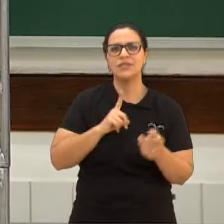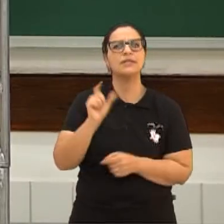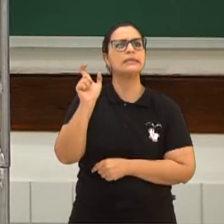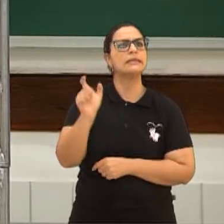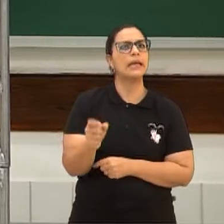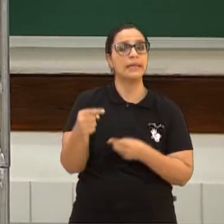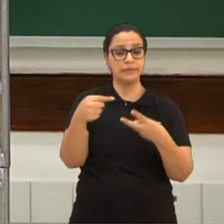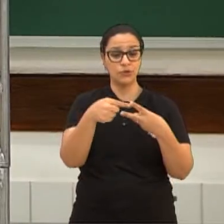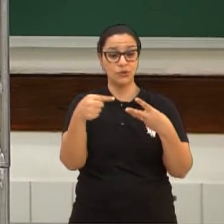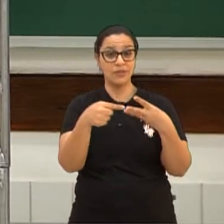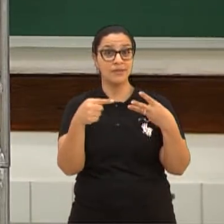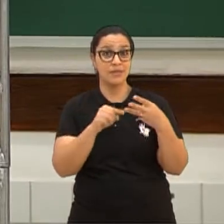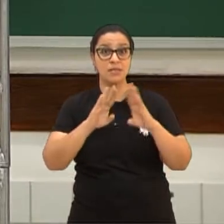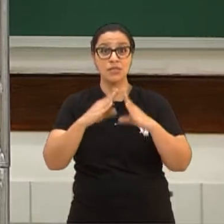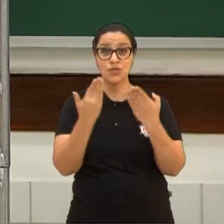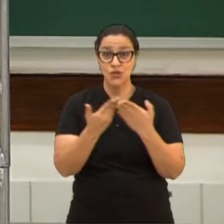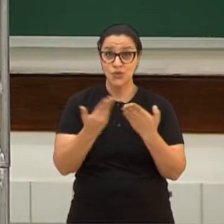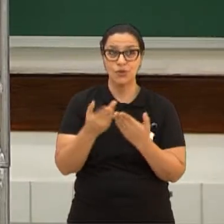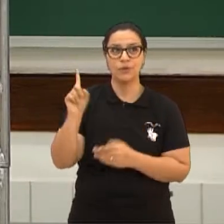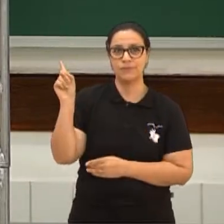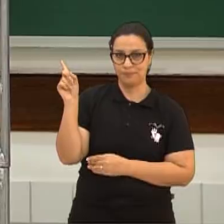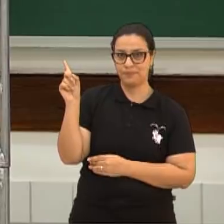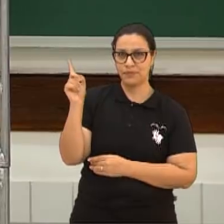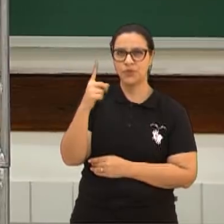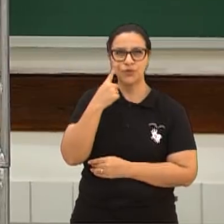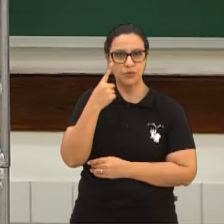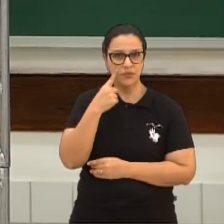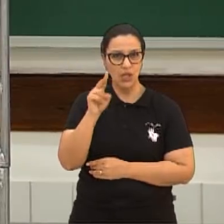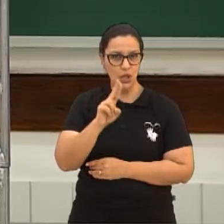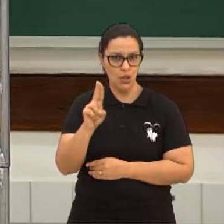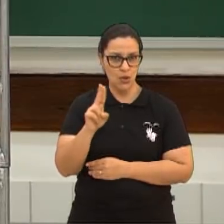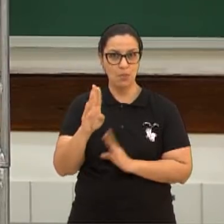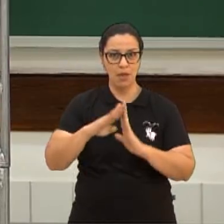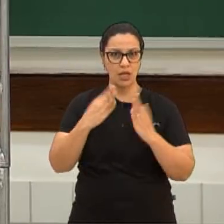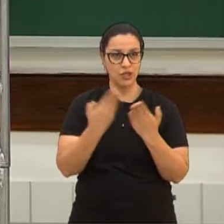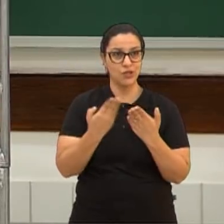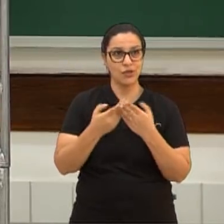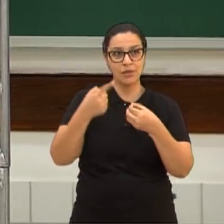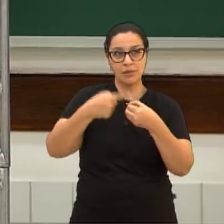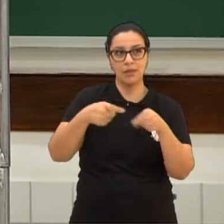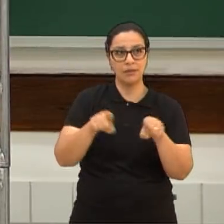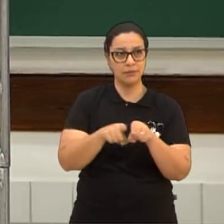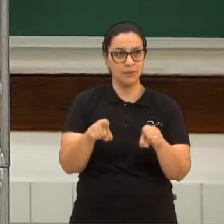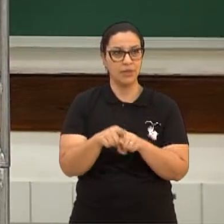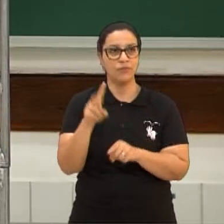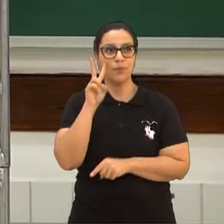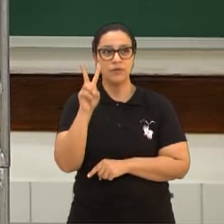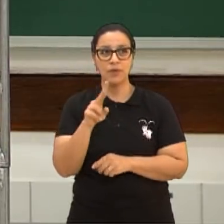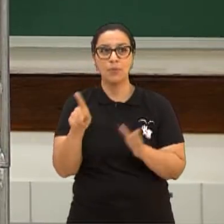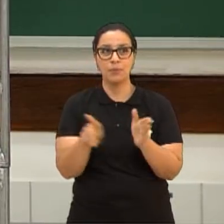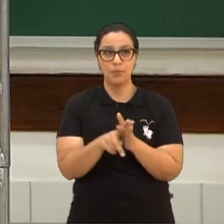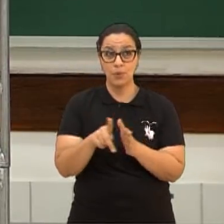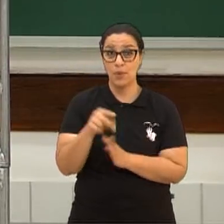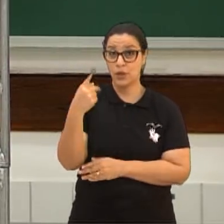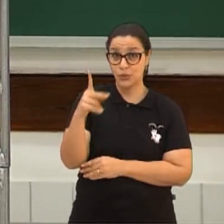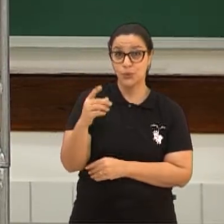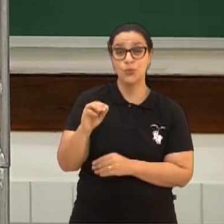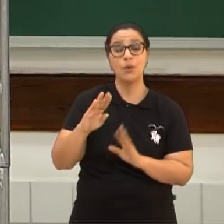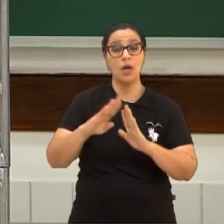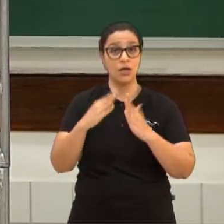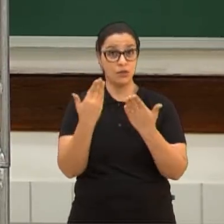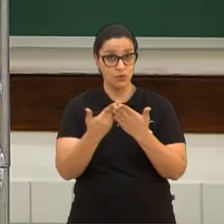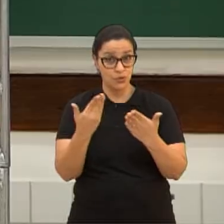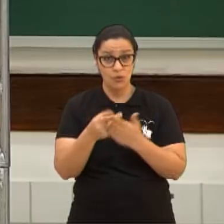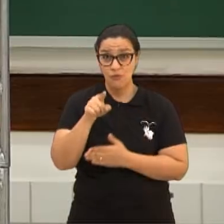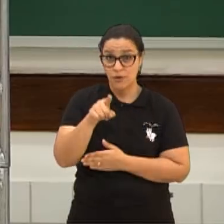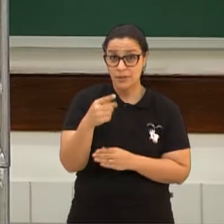para 3 escolas novamente. Vamos conferir com a teacher quais escolas são? Vamos ver se é a sua escola, se